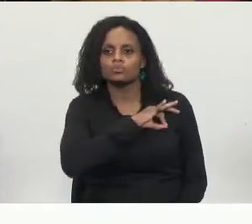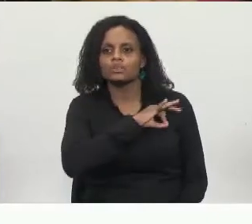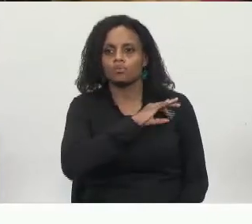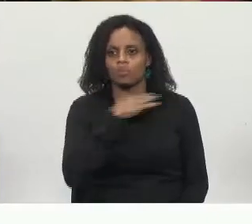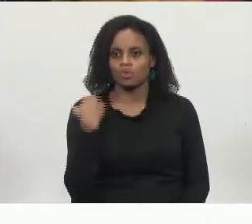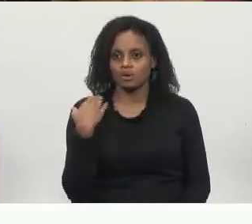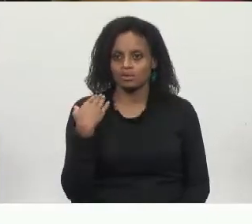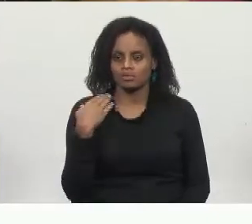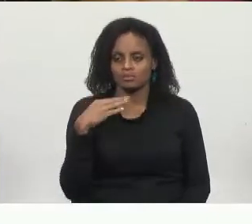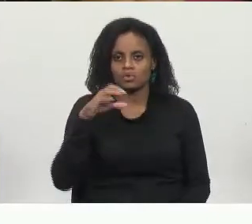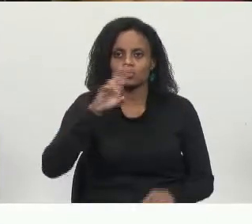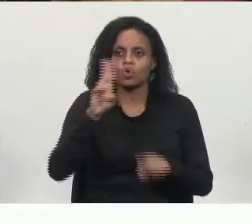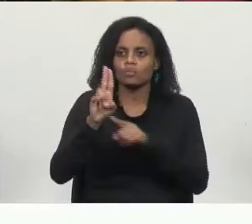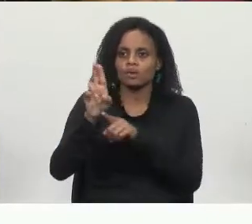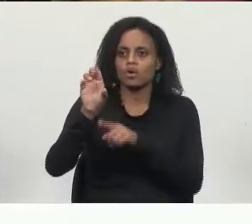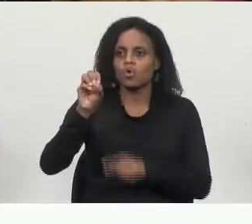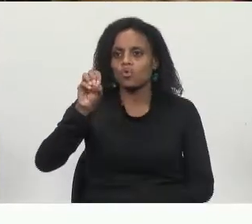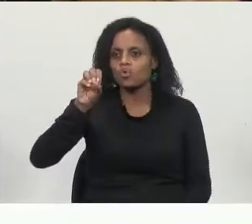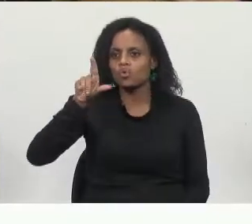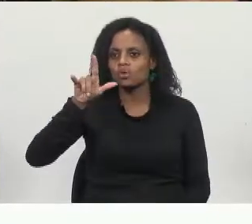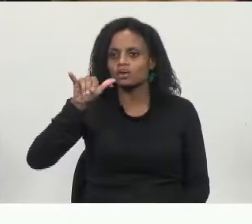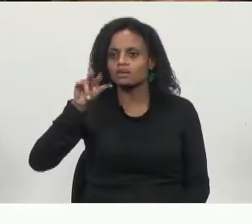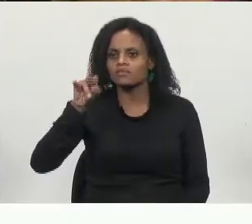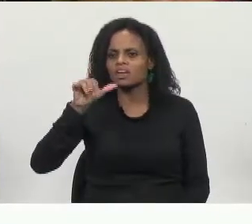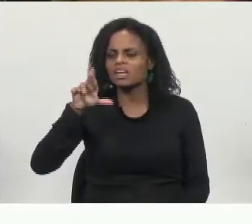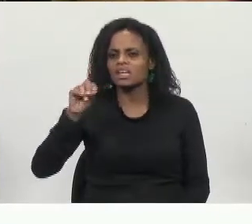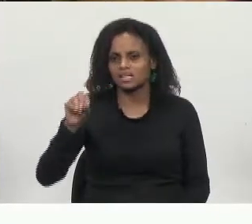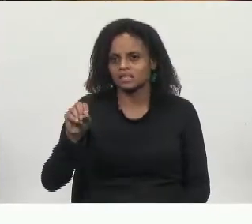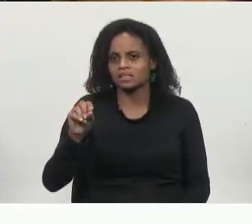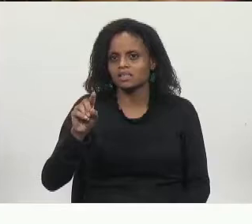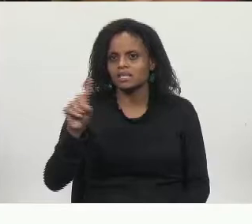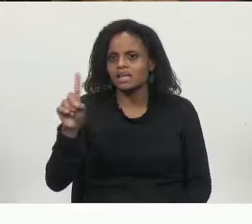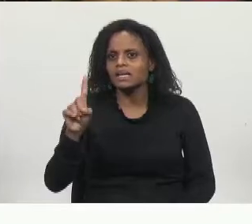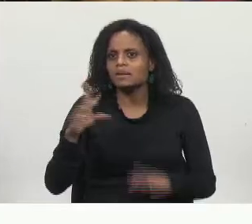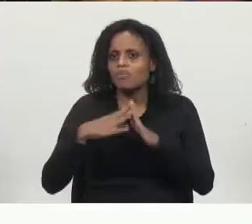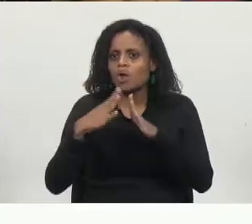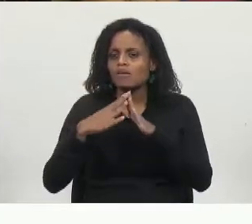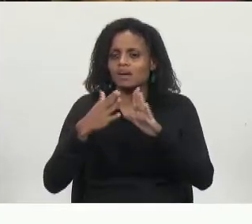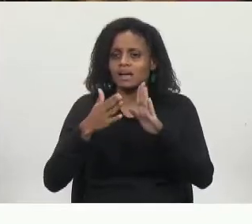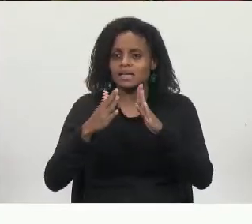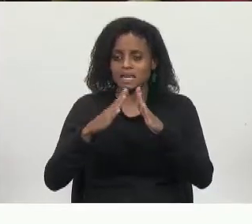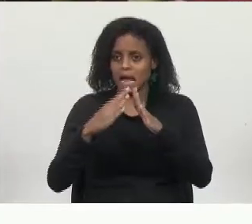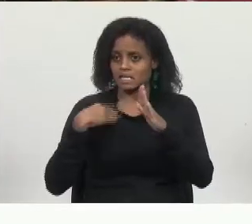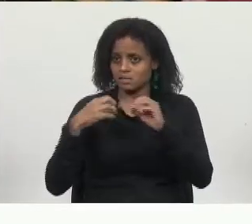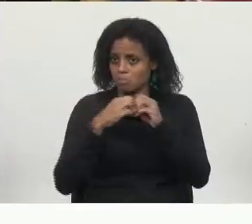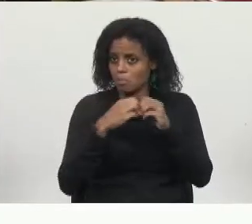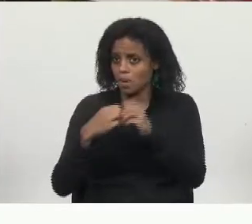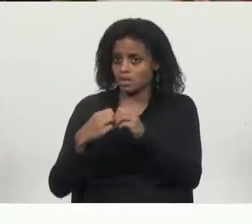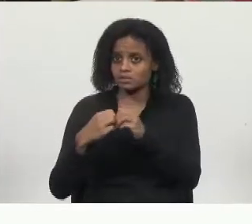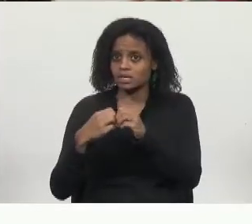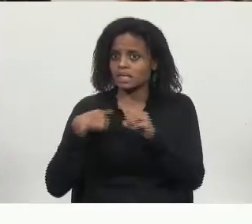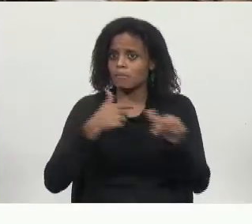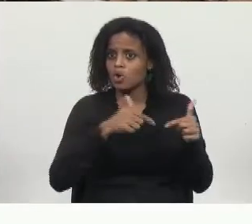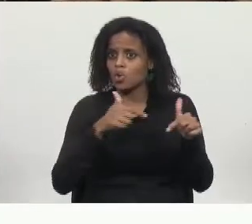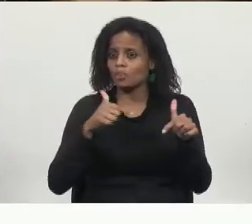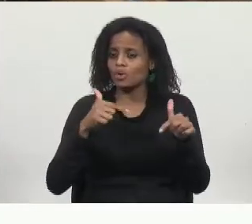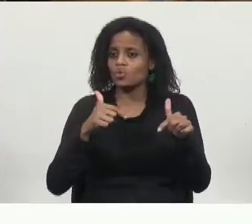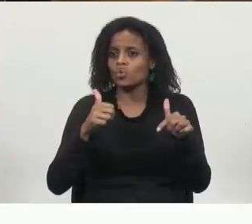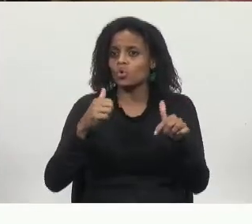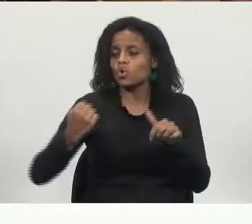morreu, Oliveira, não lembro se ele era soldado ou cabo, morava atrás da minha casa, meu amigo, trabalhou comigo no 15º Batalhão.